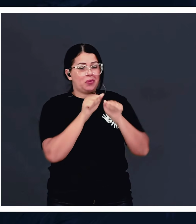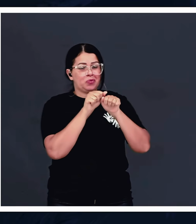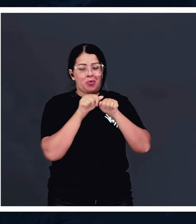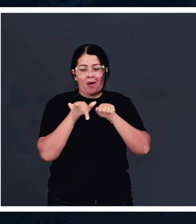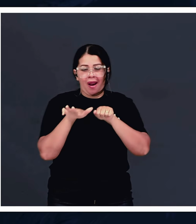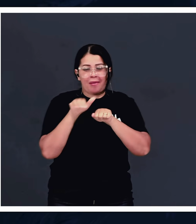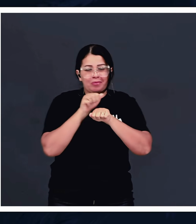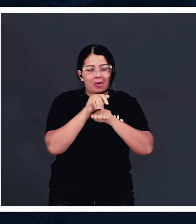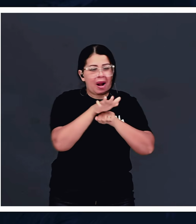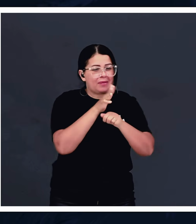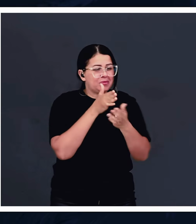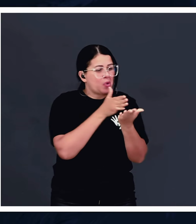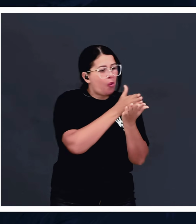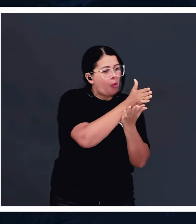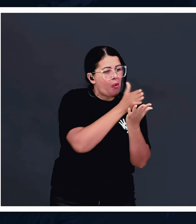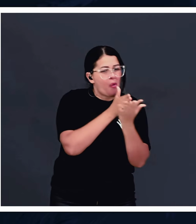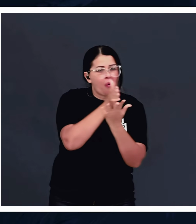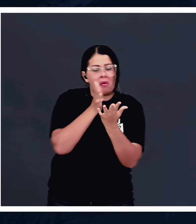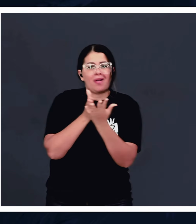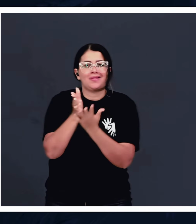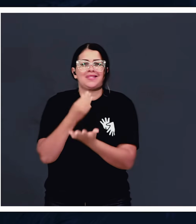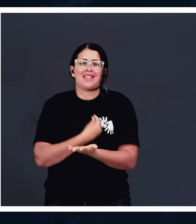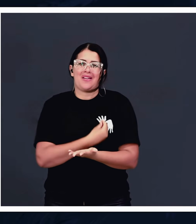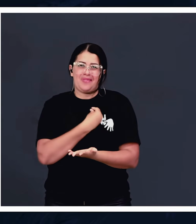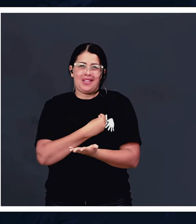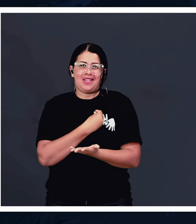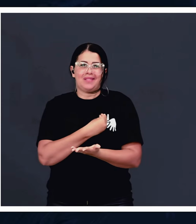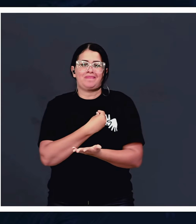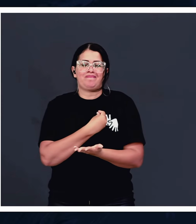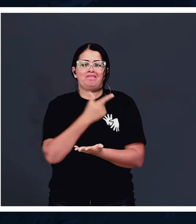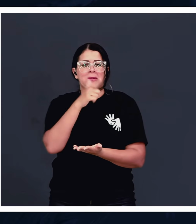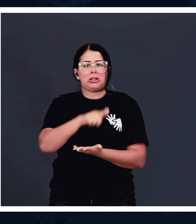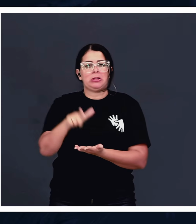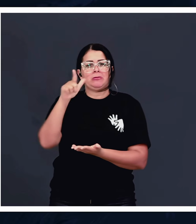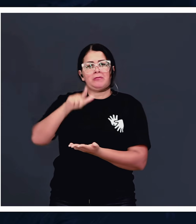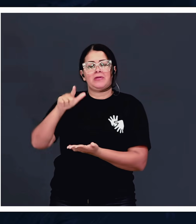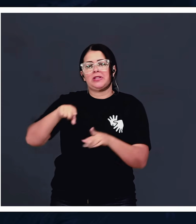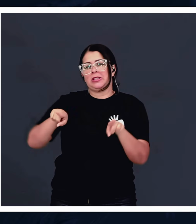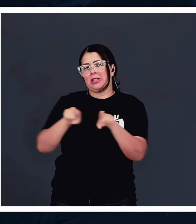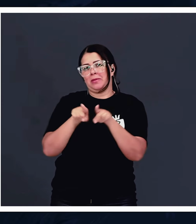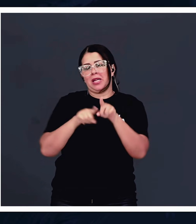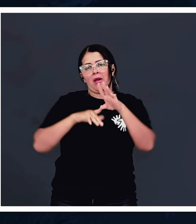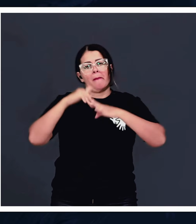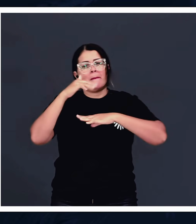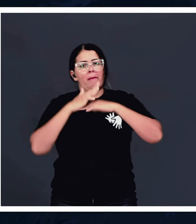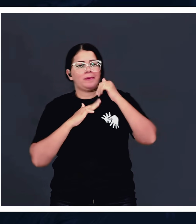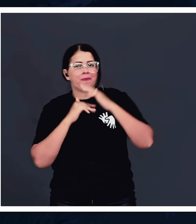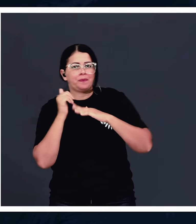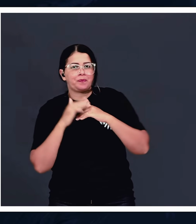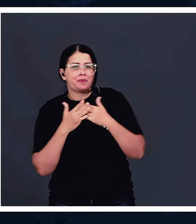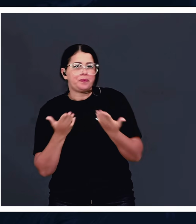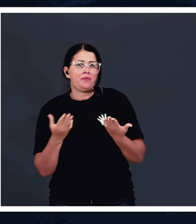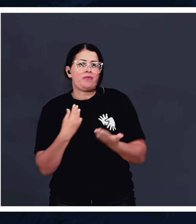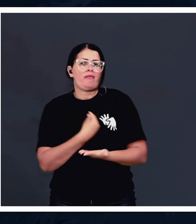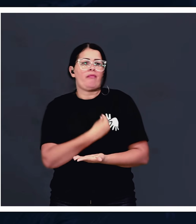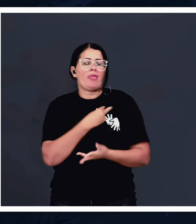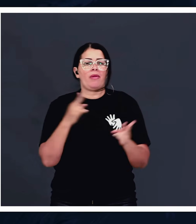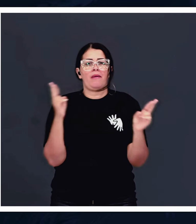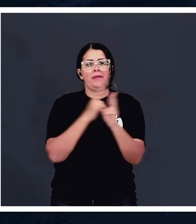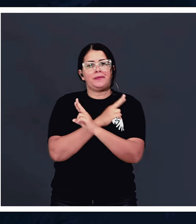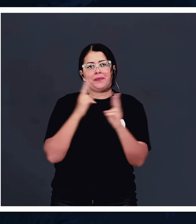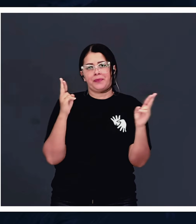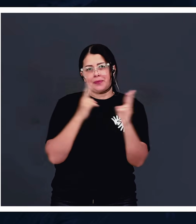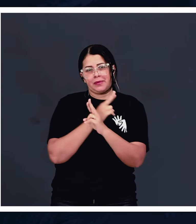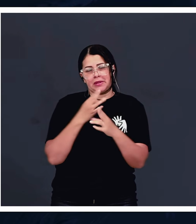da nossa vida, e aí você vê isso se repercutindo na vida profissional, nos